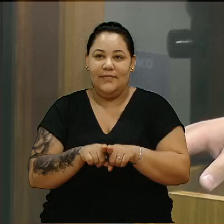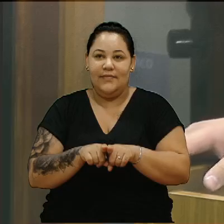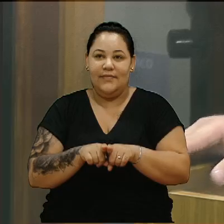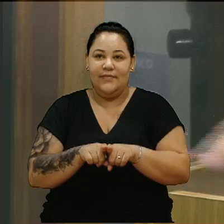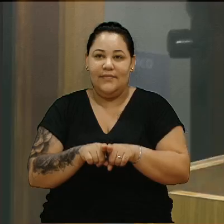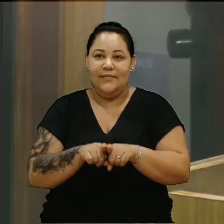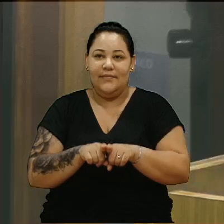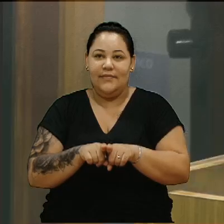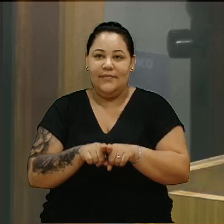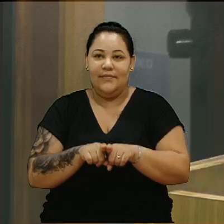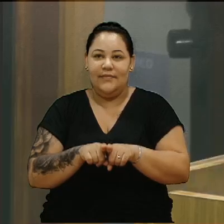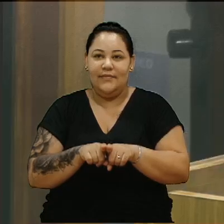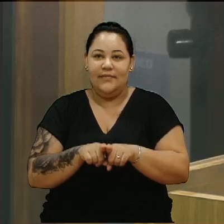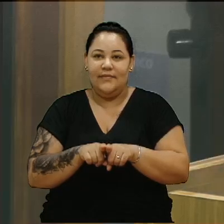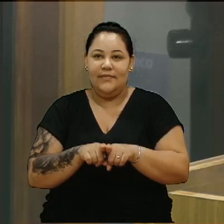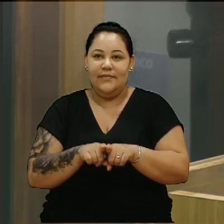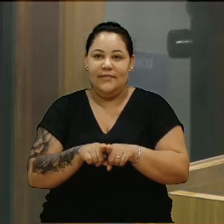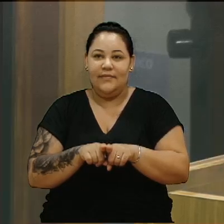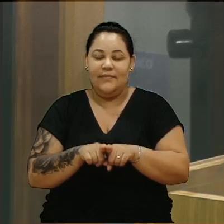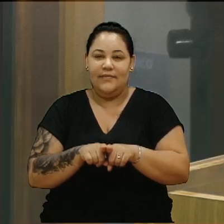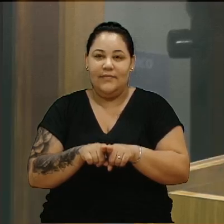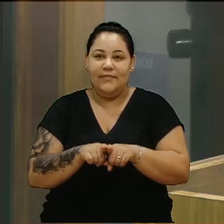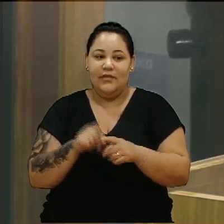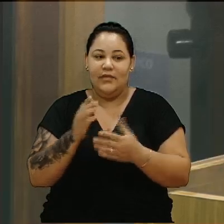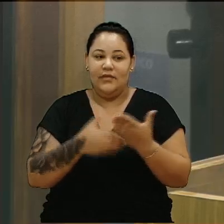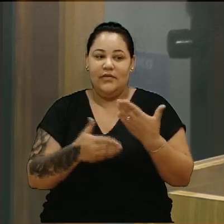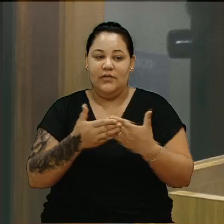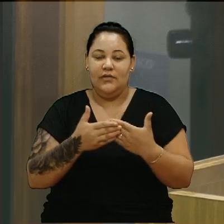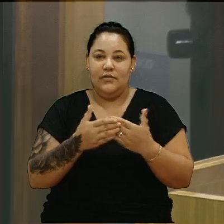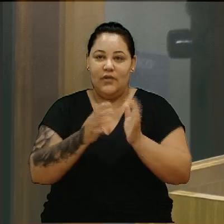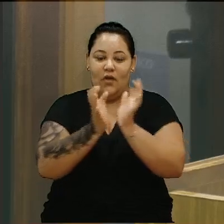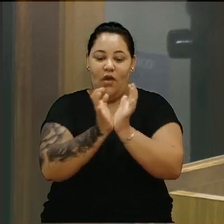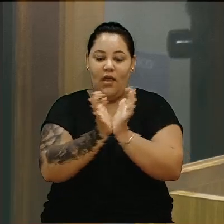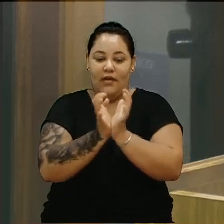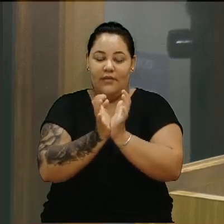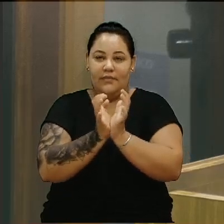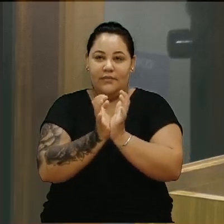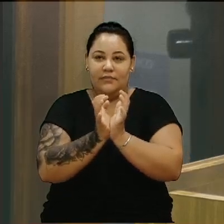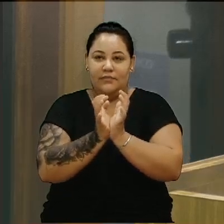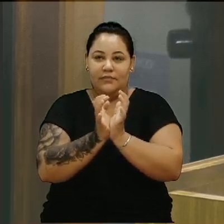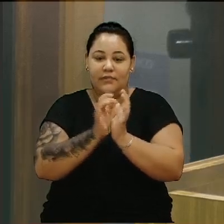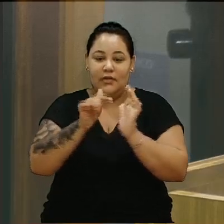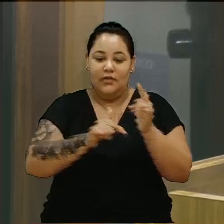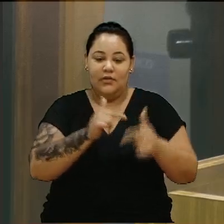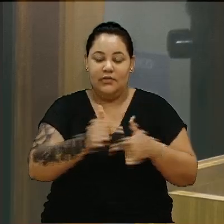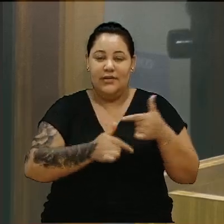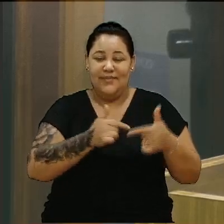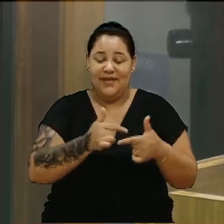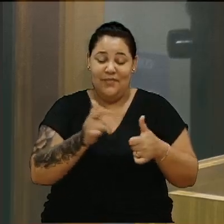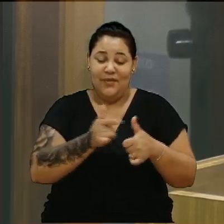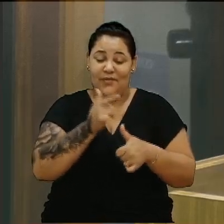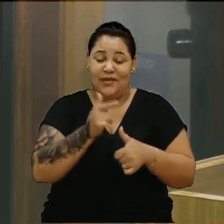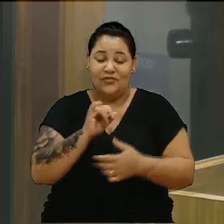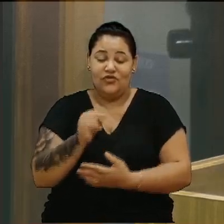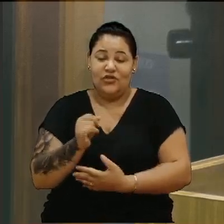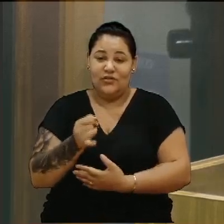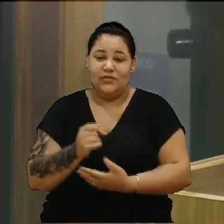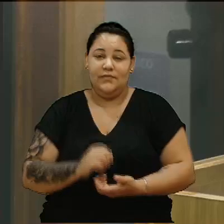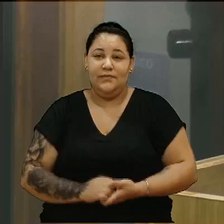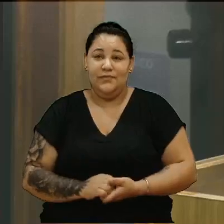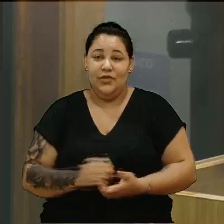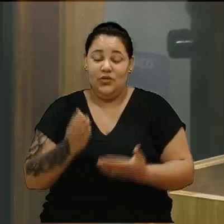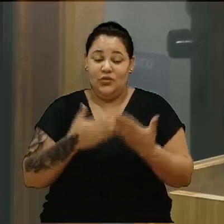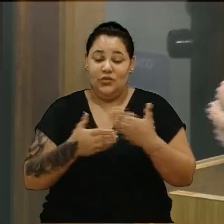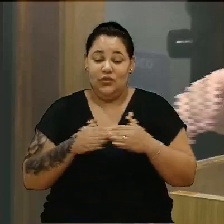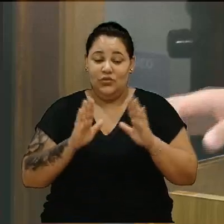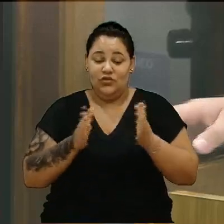janeiro. Muito embora, como todos os colegas aqui, ninguém chega aqui e começa a trabalhar no dia 1º de janeiro, né? Todo mundo já tem uma história